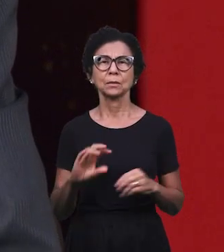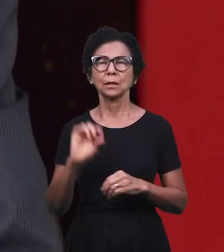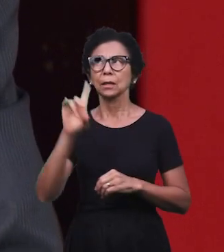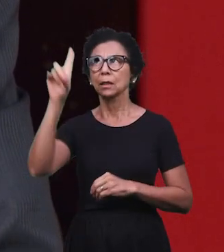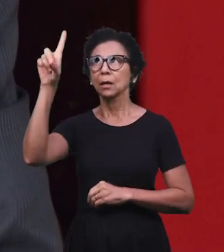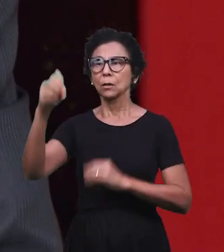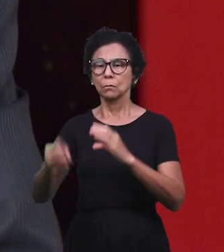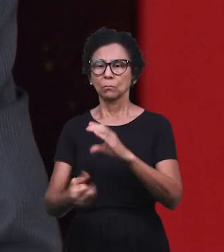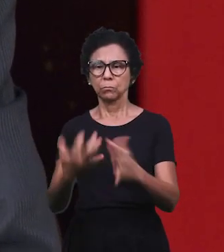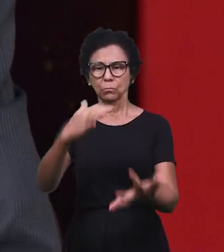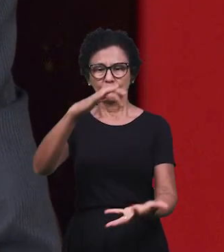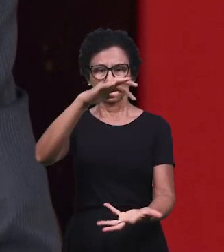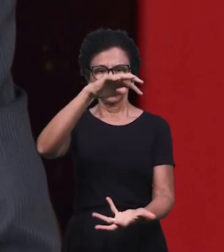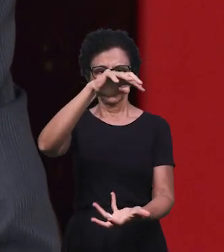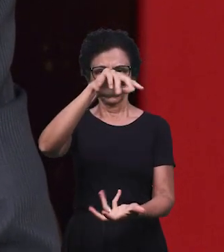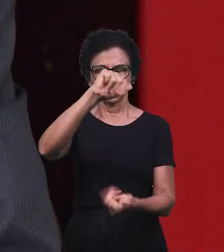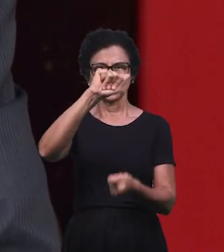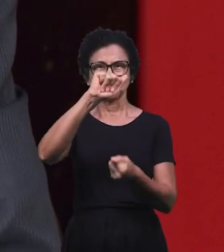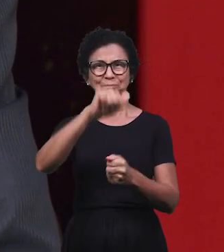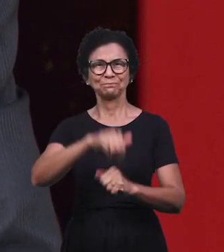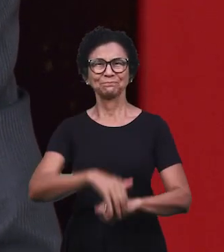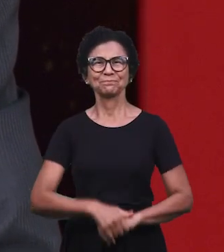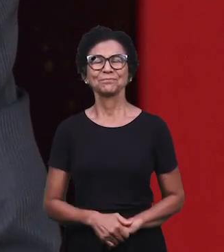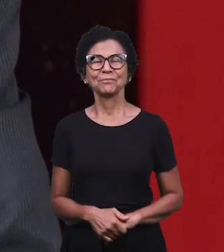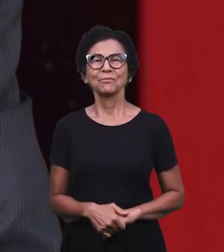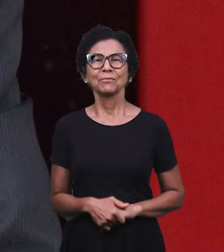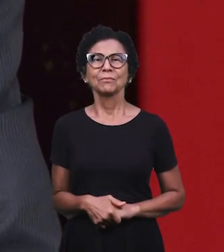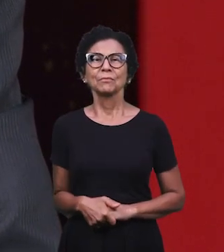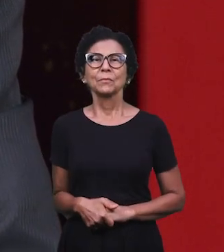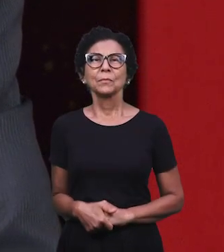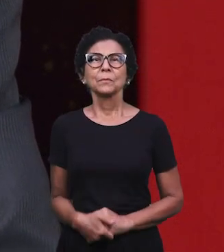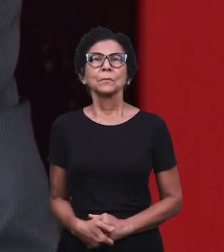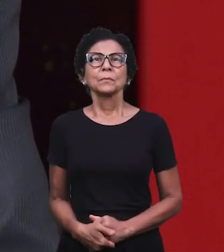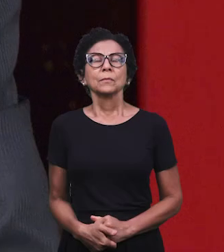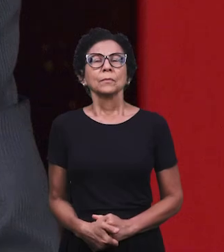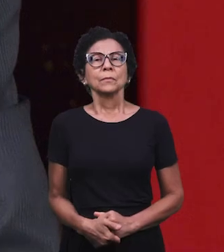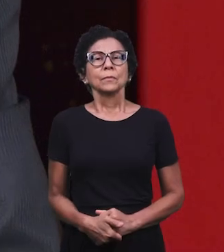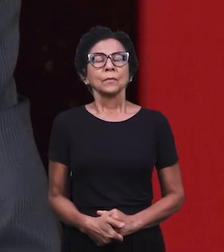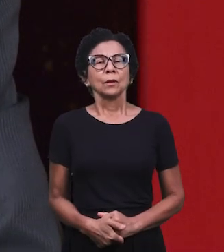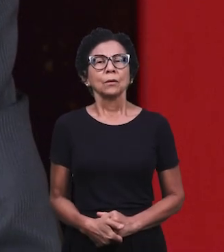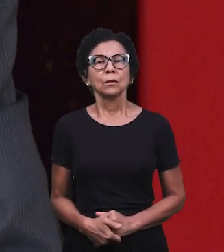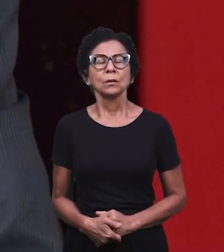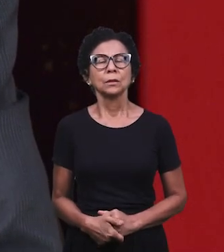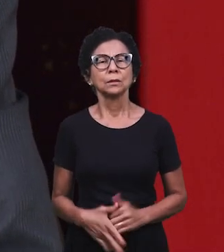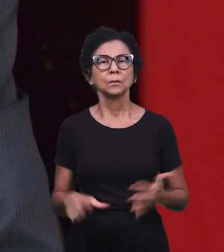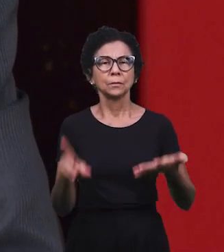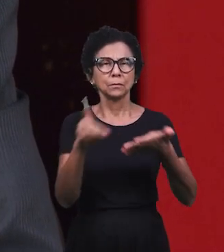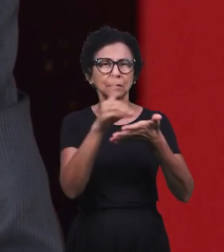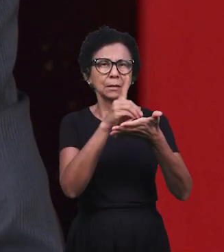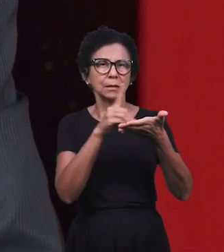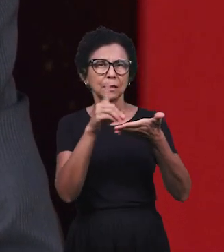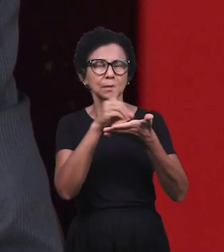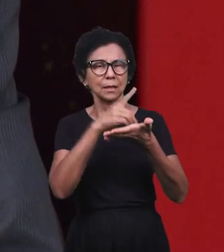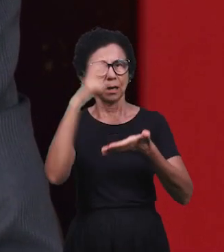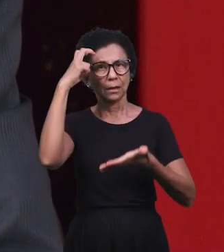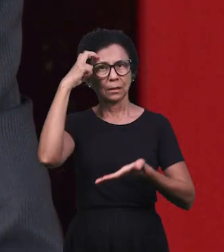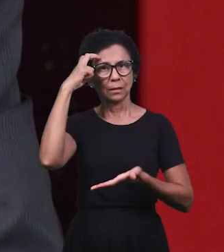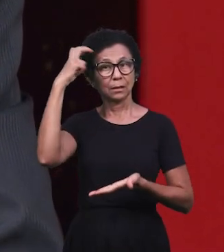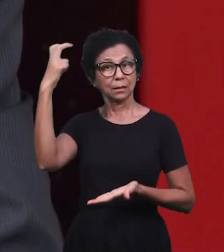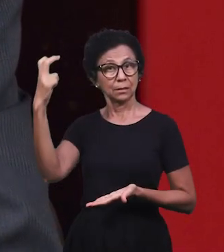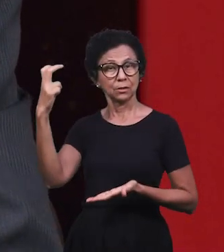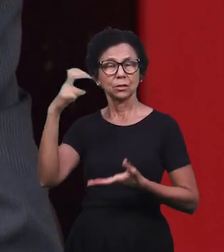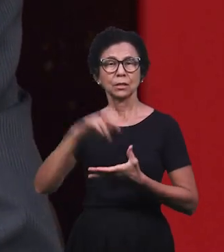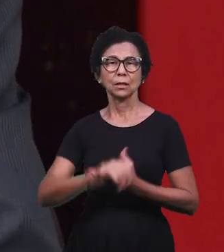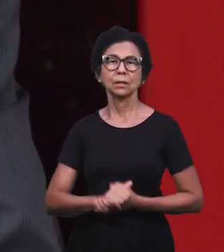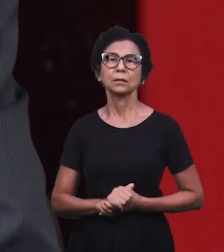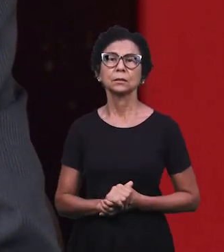criacionismo. E hoje, mais uma vez, vamos falar aqui sobre o design inteligente e trazer algumas